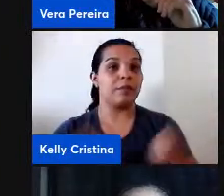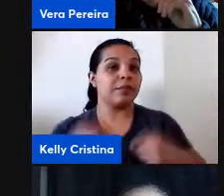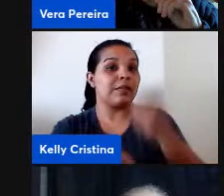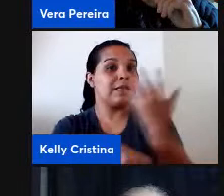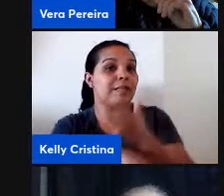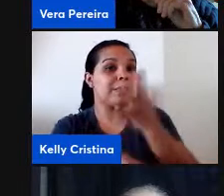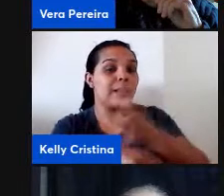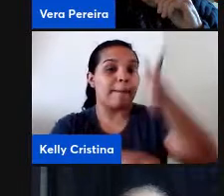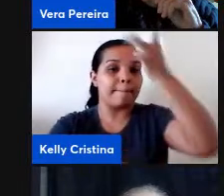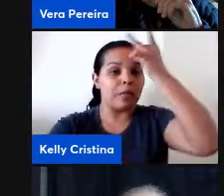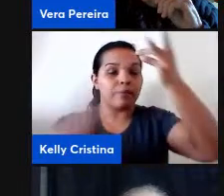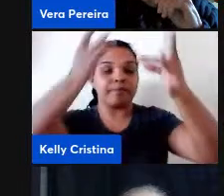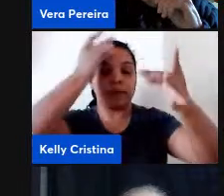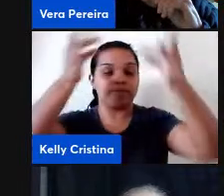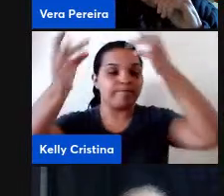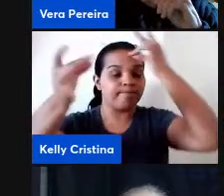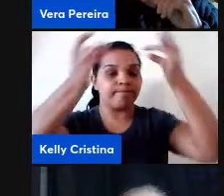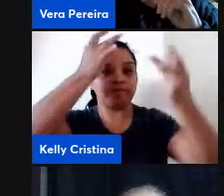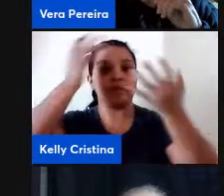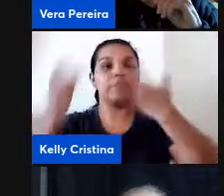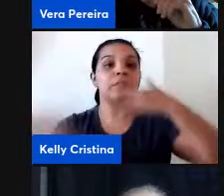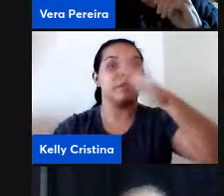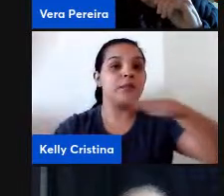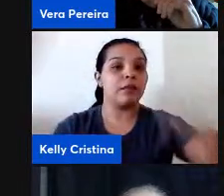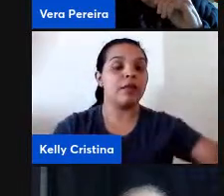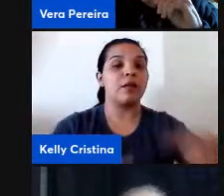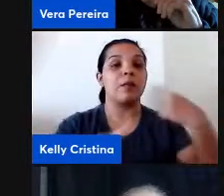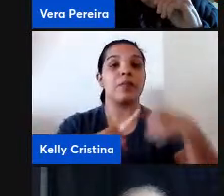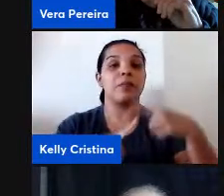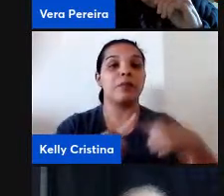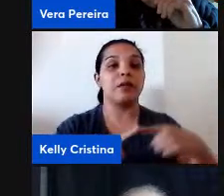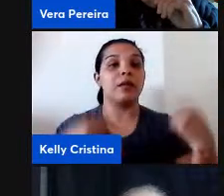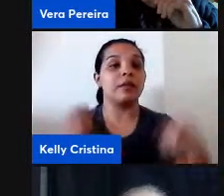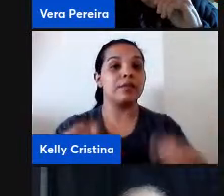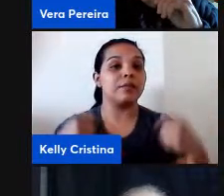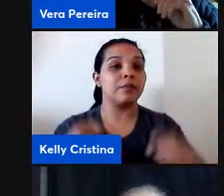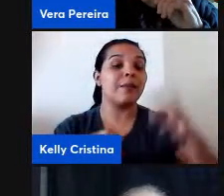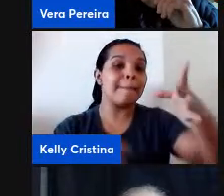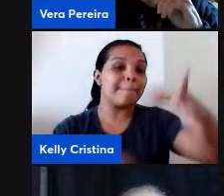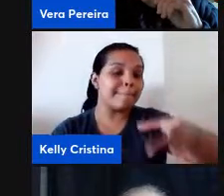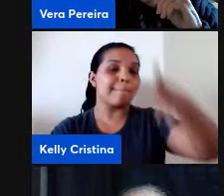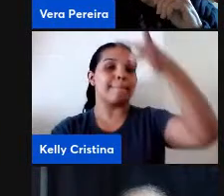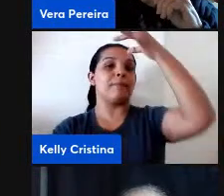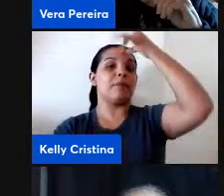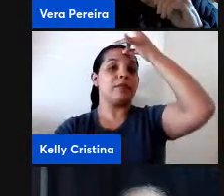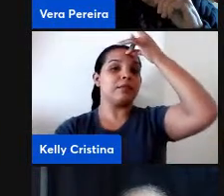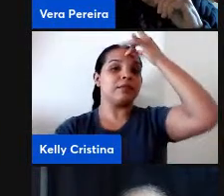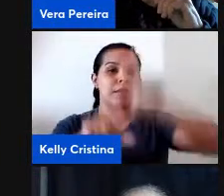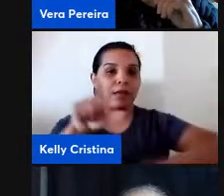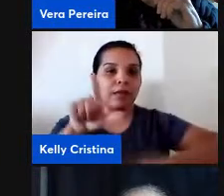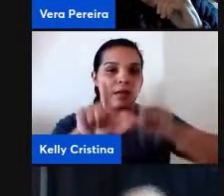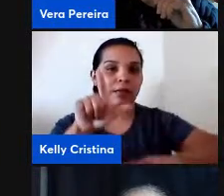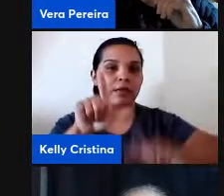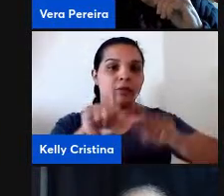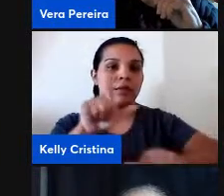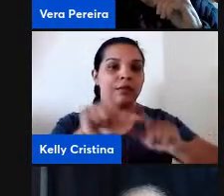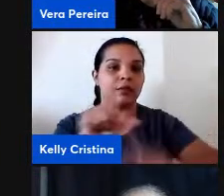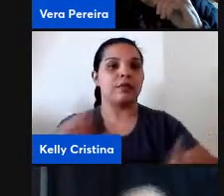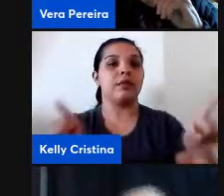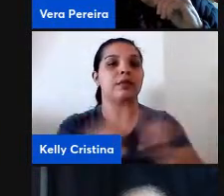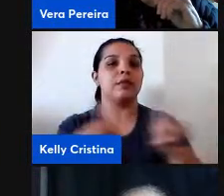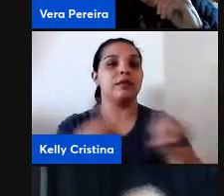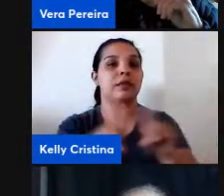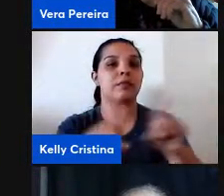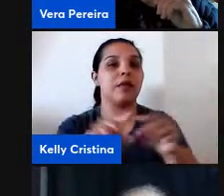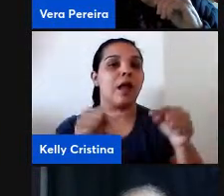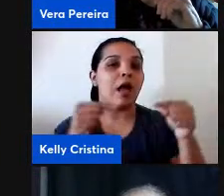das crianças, porque elas precisam memorizar as letras e a